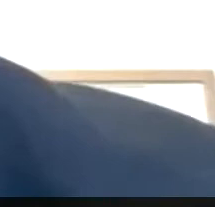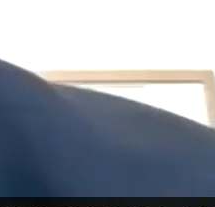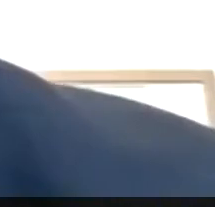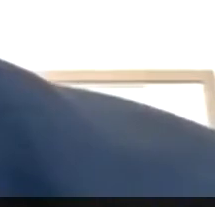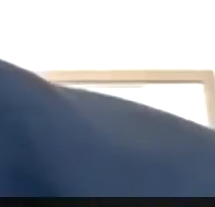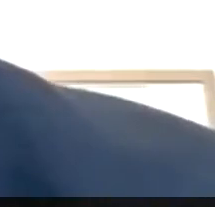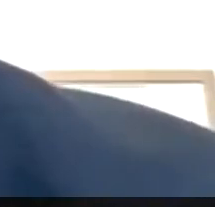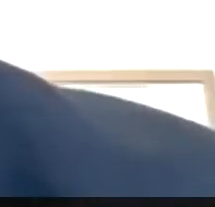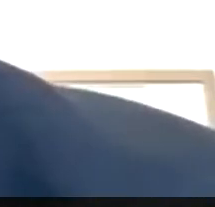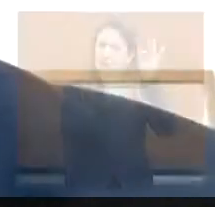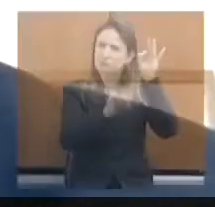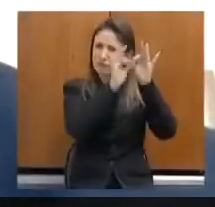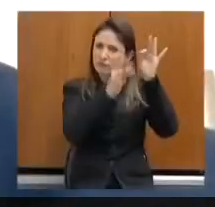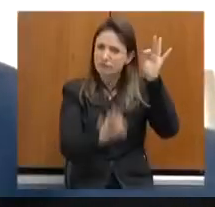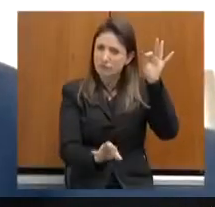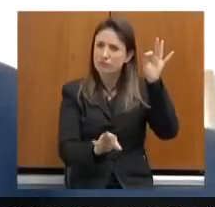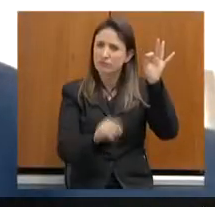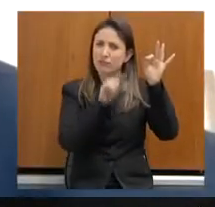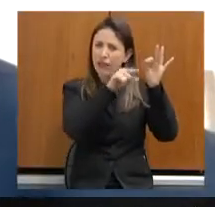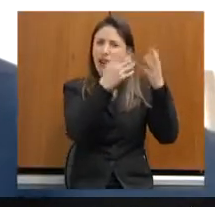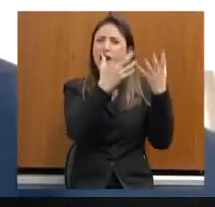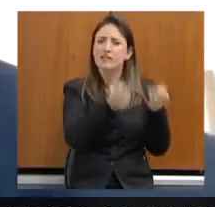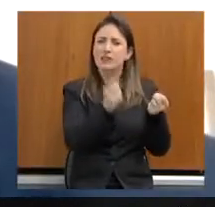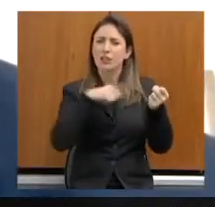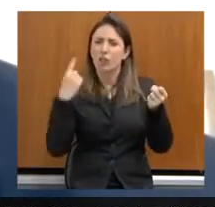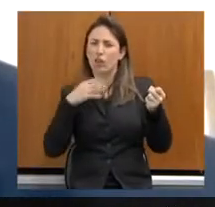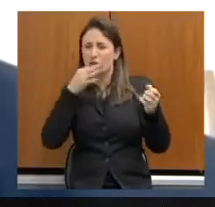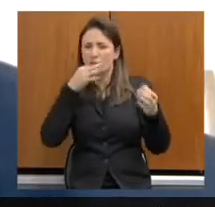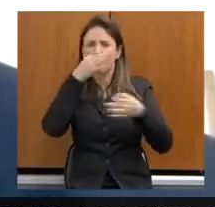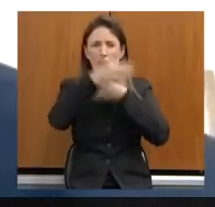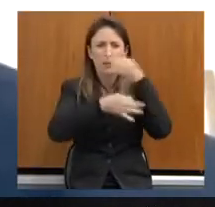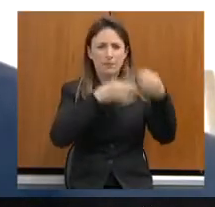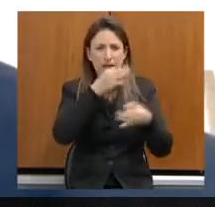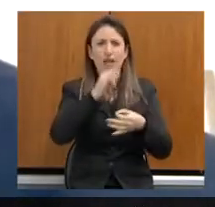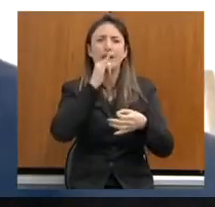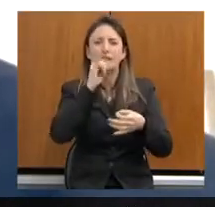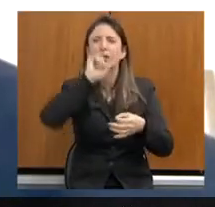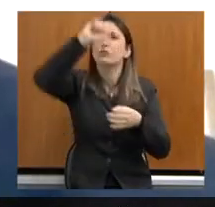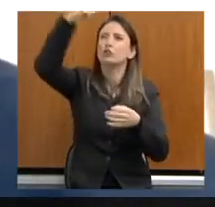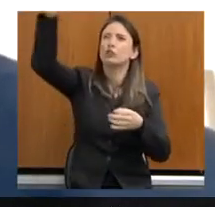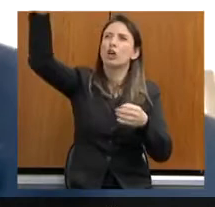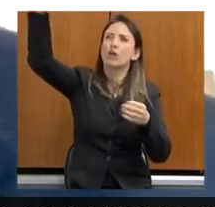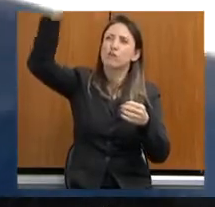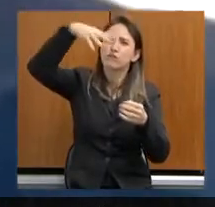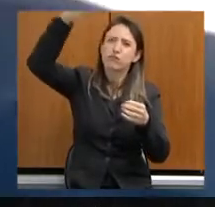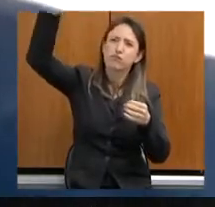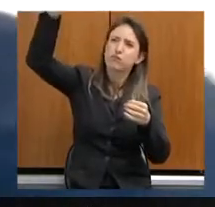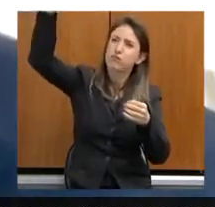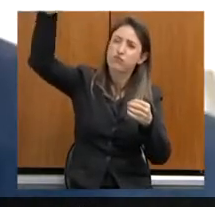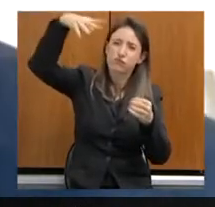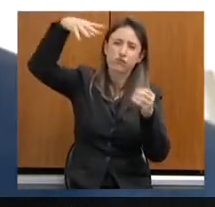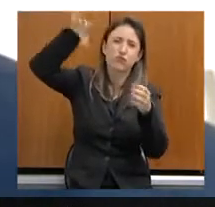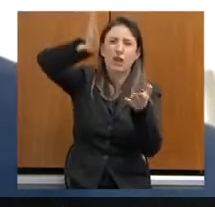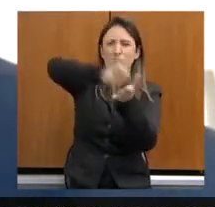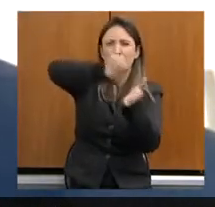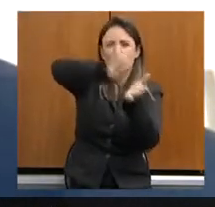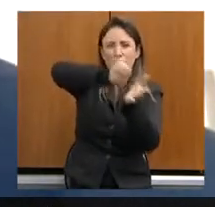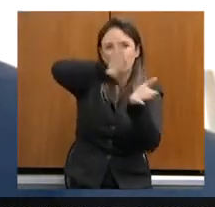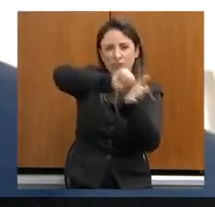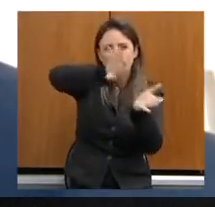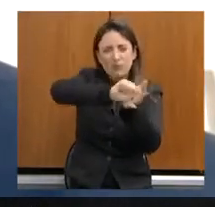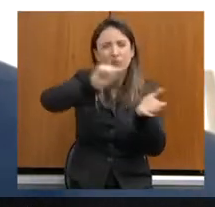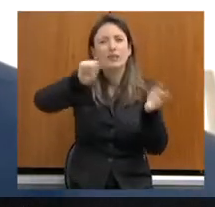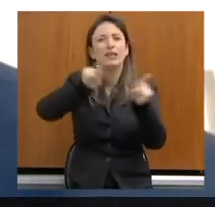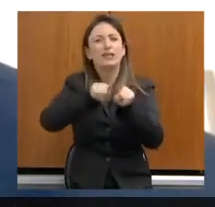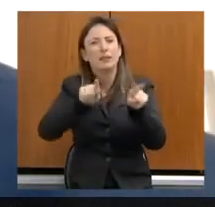dela que vai acolher as notas do gestões com uma questão da energia fotovoltaica para o abastecimento dos porcos da barragem